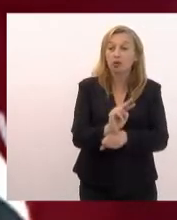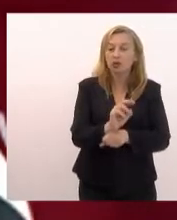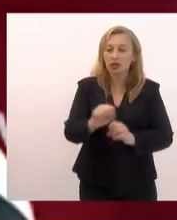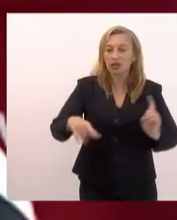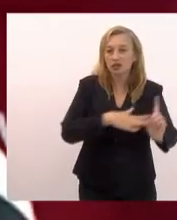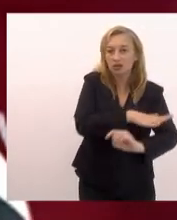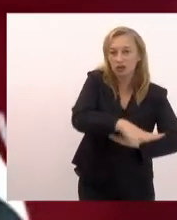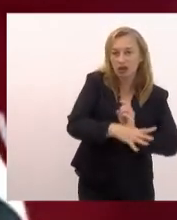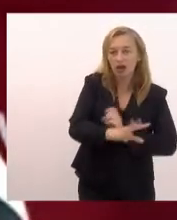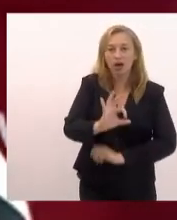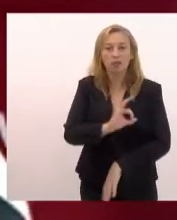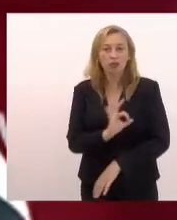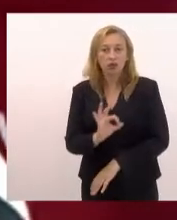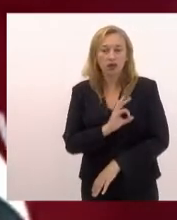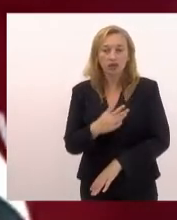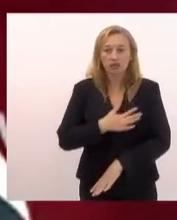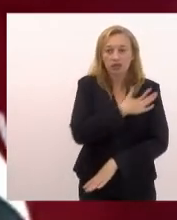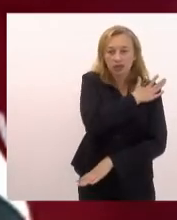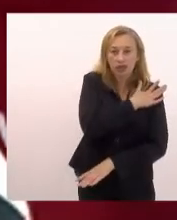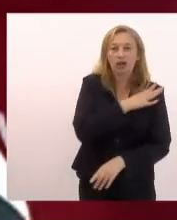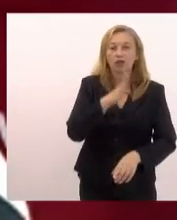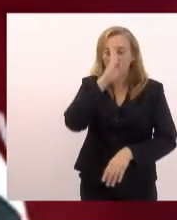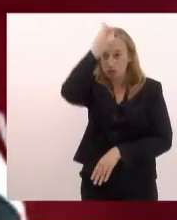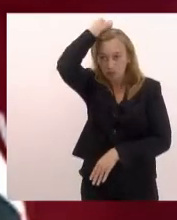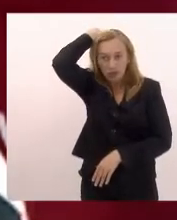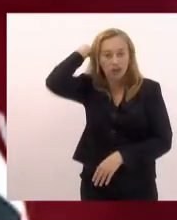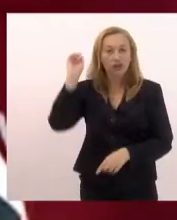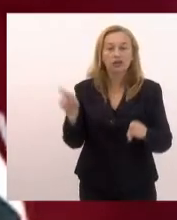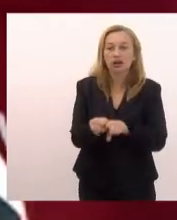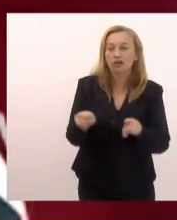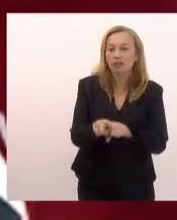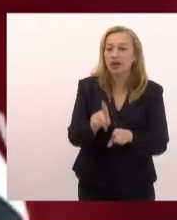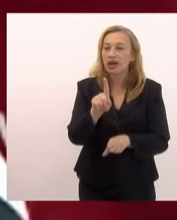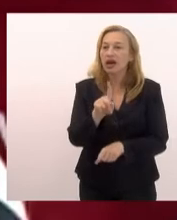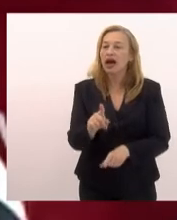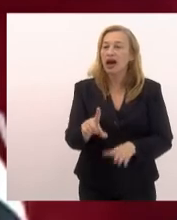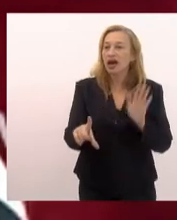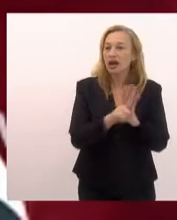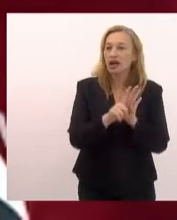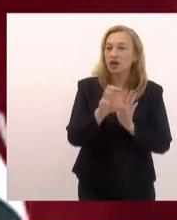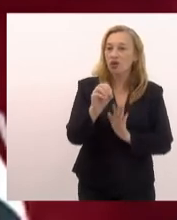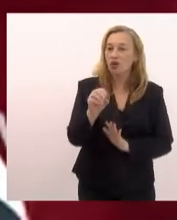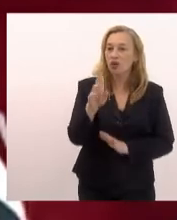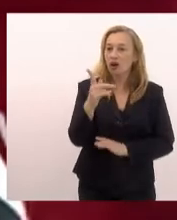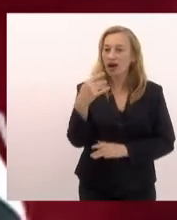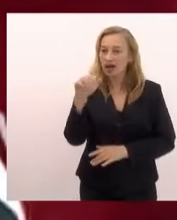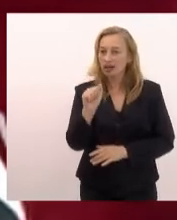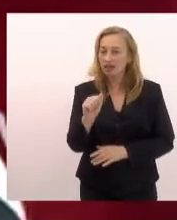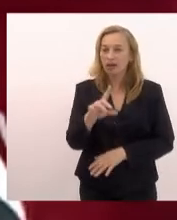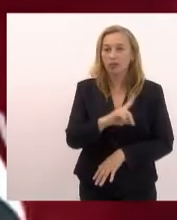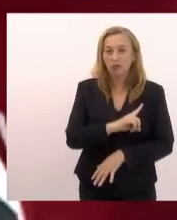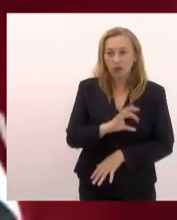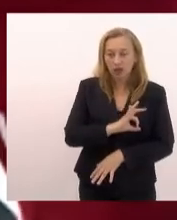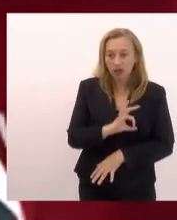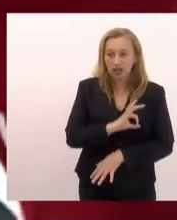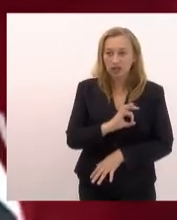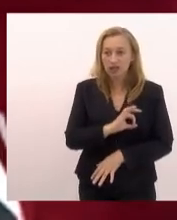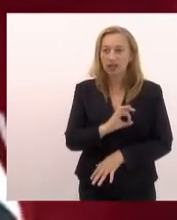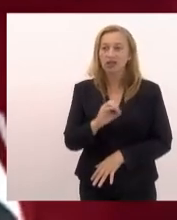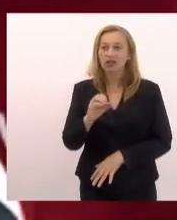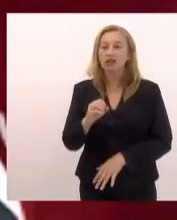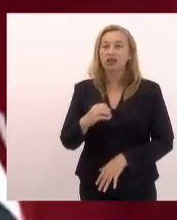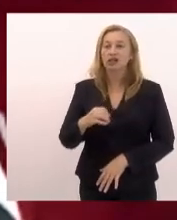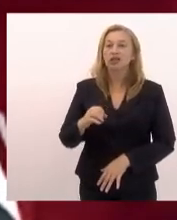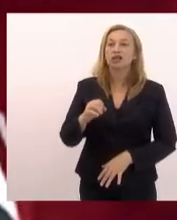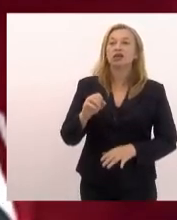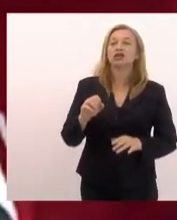Polícia Militar e ao Corpo de Bombeiros e também à Lei Orgânica da Polícia Civil. E Vossa Excelência renovou aqui o seu compromisso